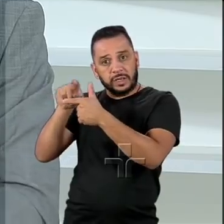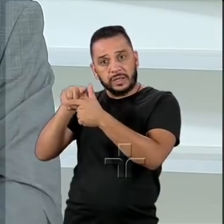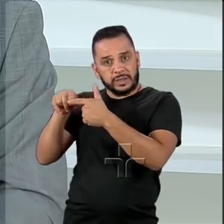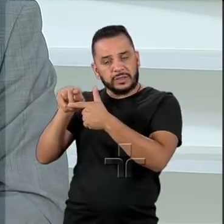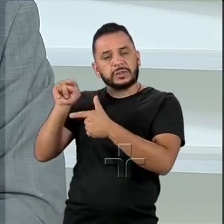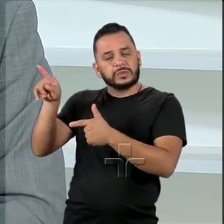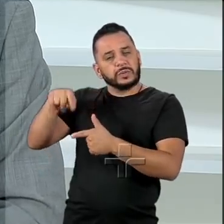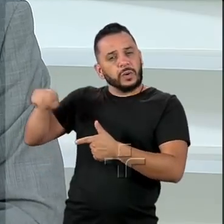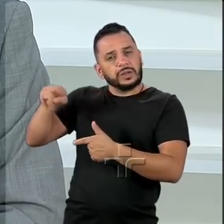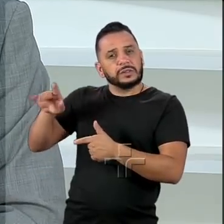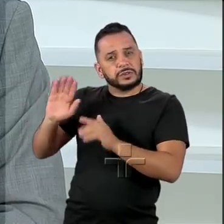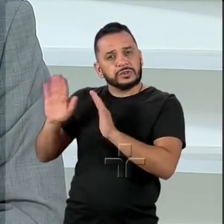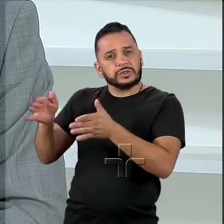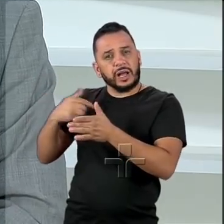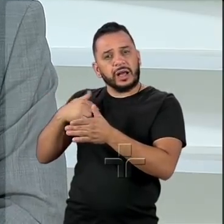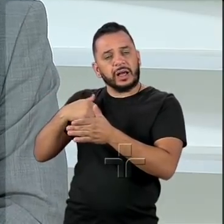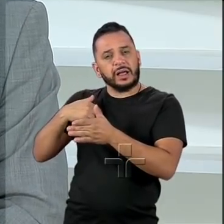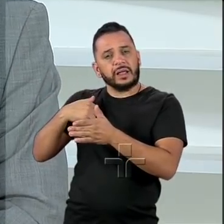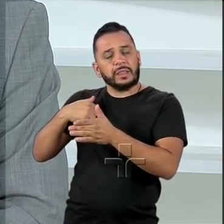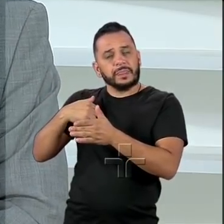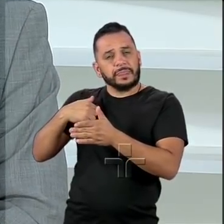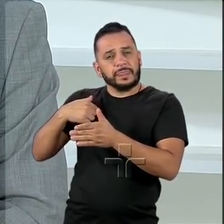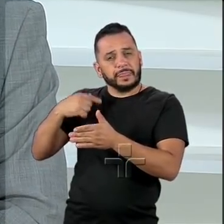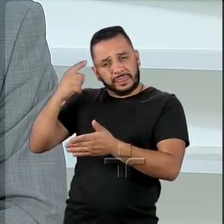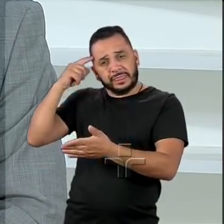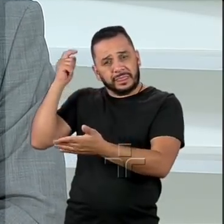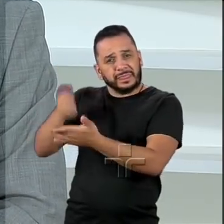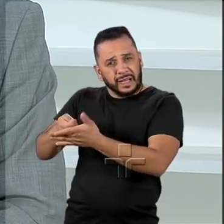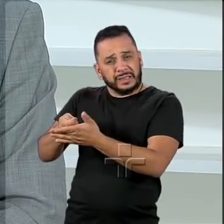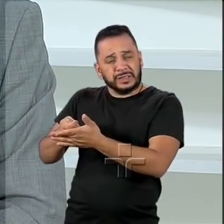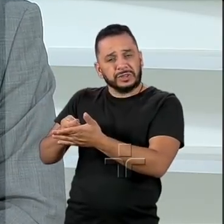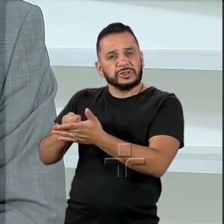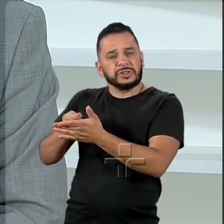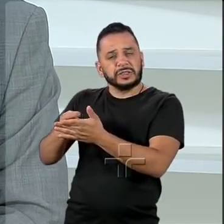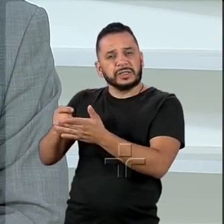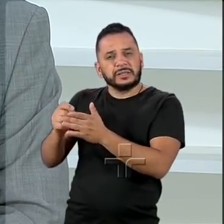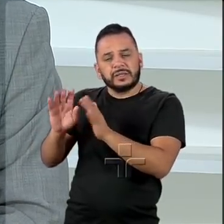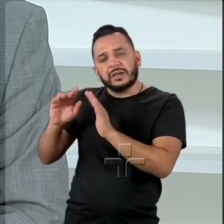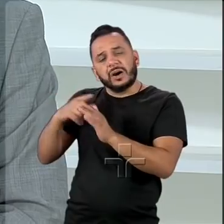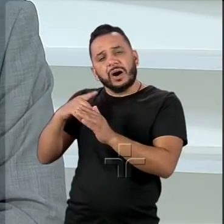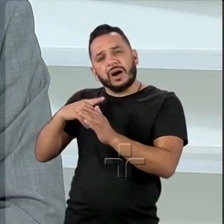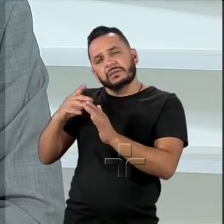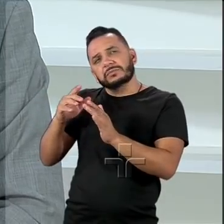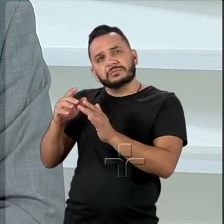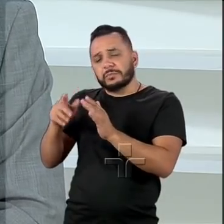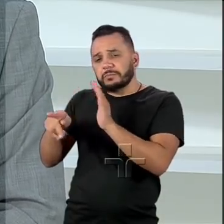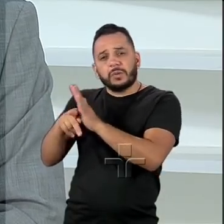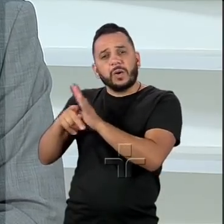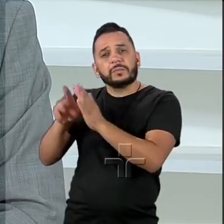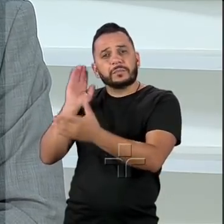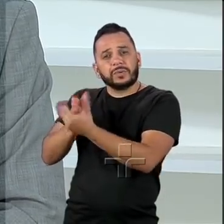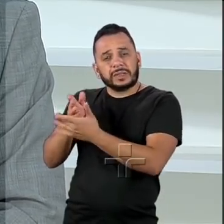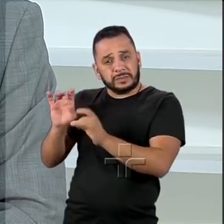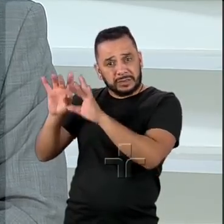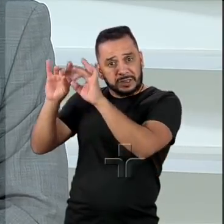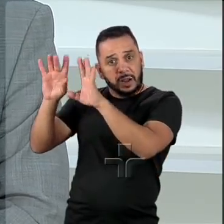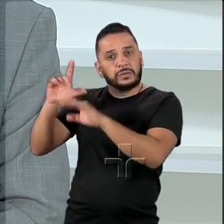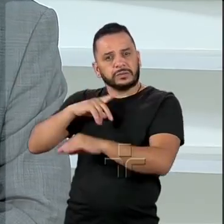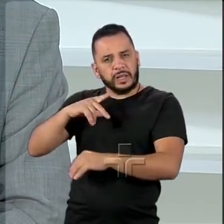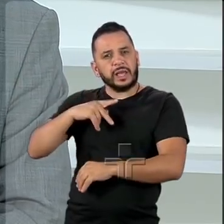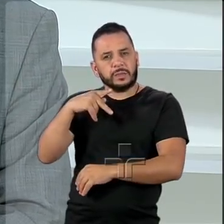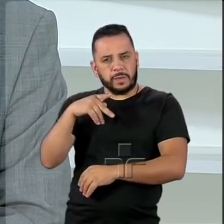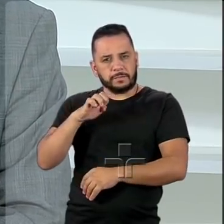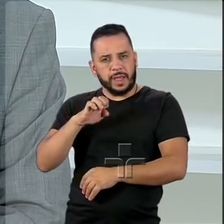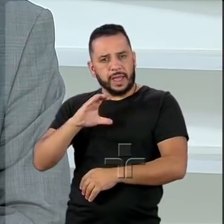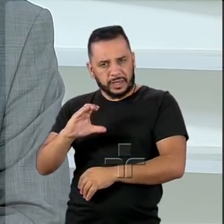da decisão na segunda instância. Essa PEC, essa proposta de emenda constitucional, não foi aceita pelo Congresso, está lá sendo discutida.